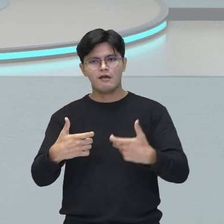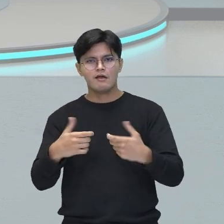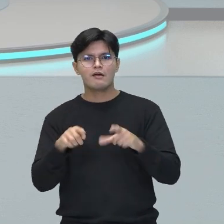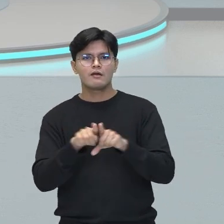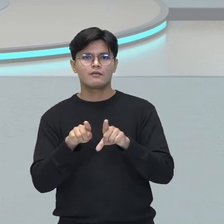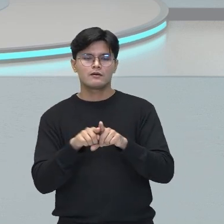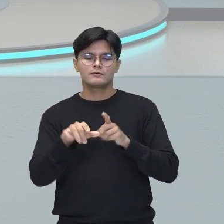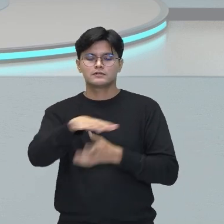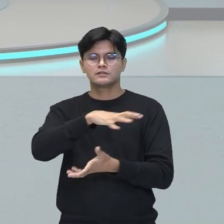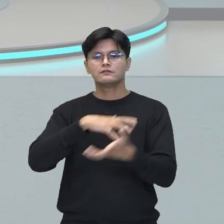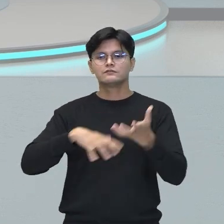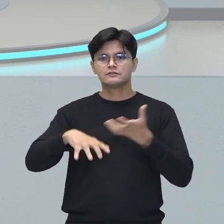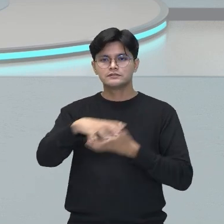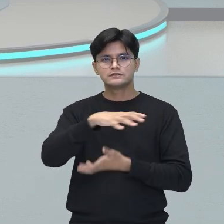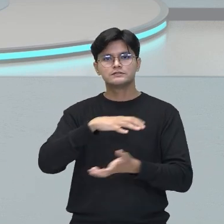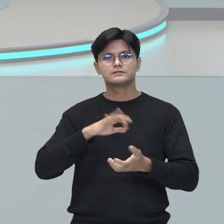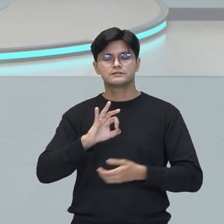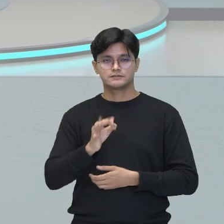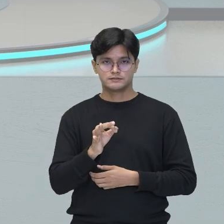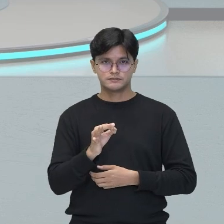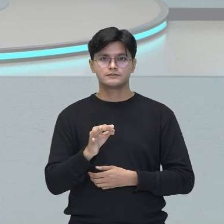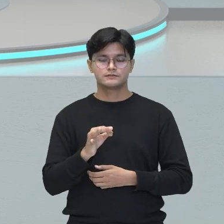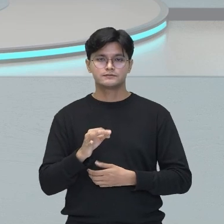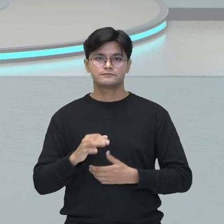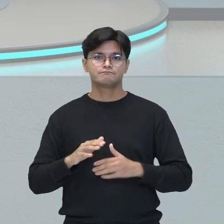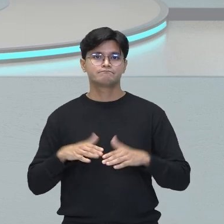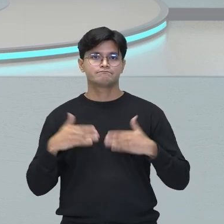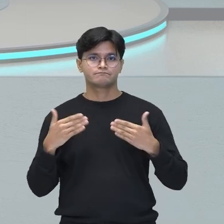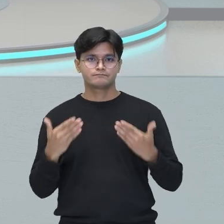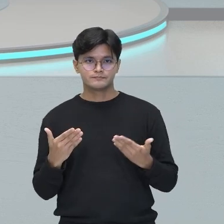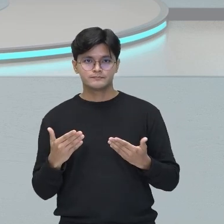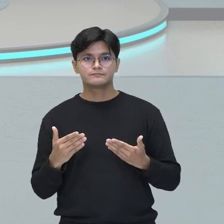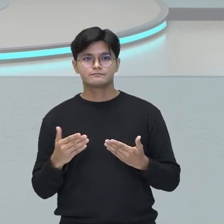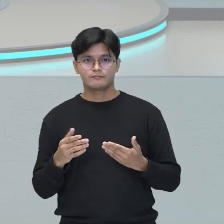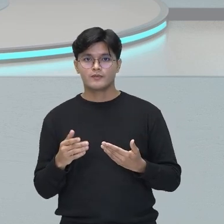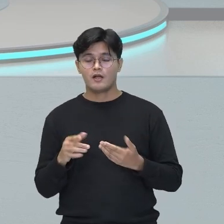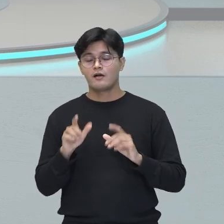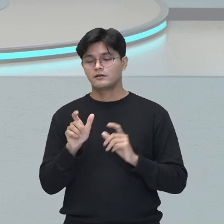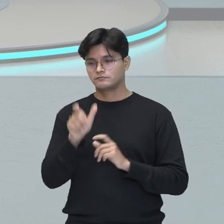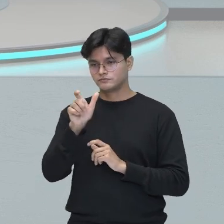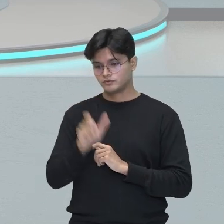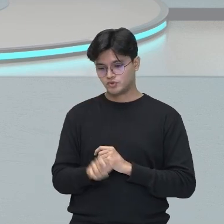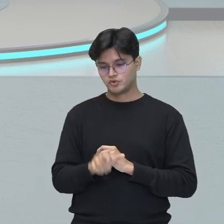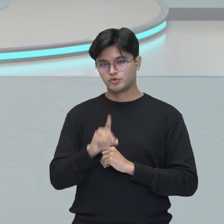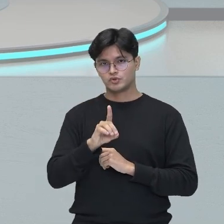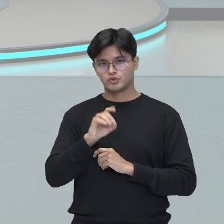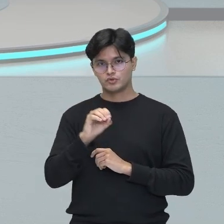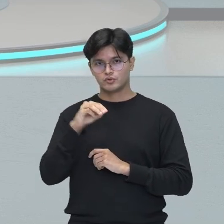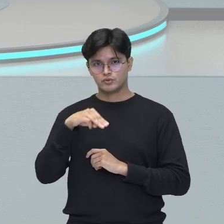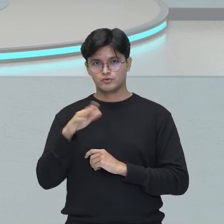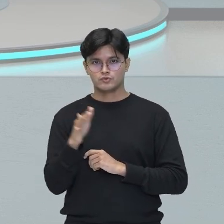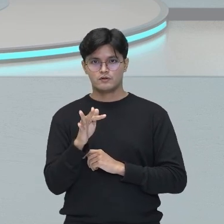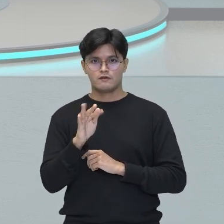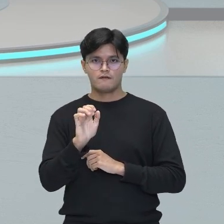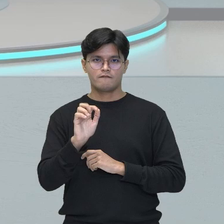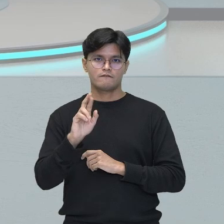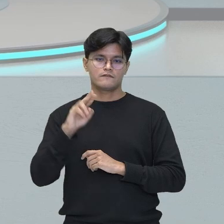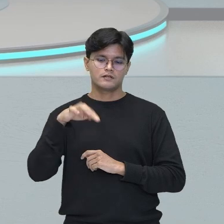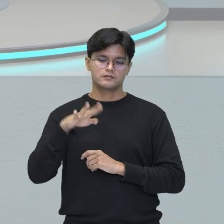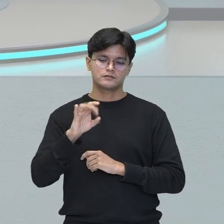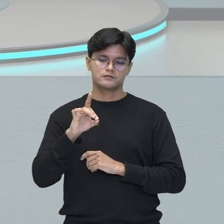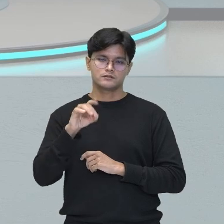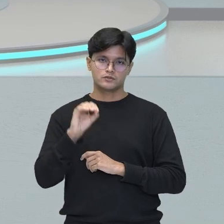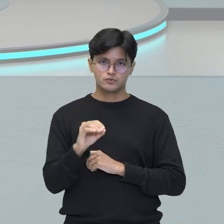revoluções né então o a Dom Fernando as crônicas eram escritas com